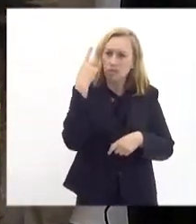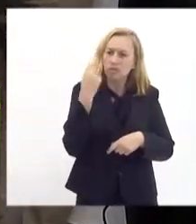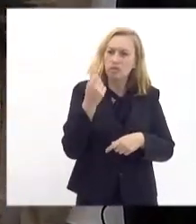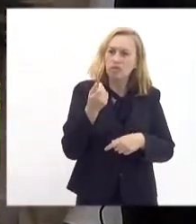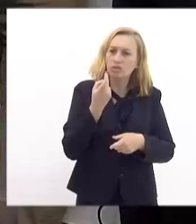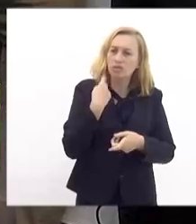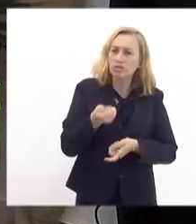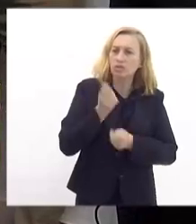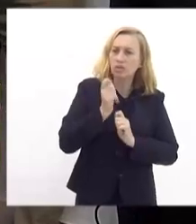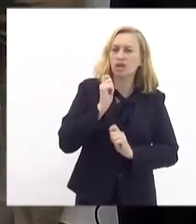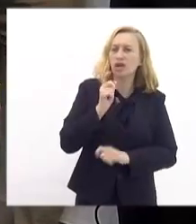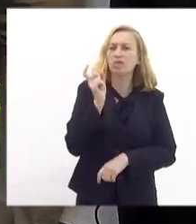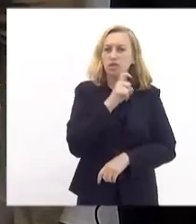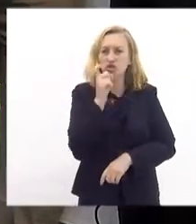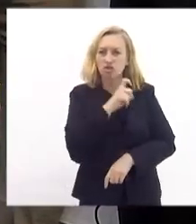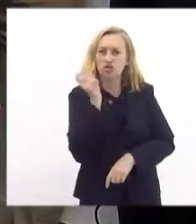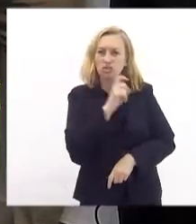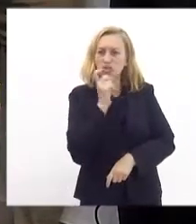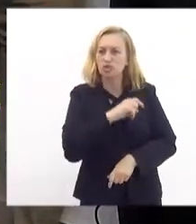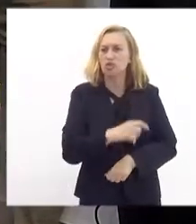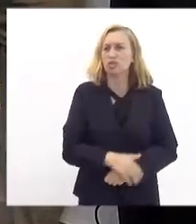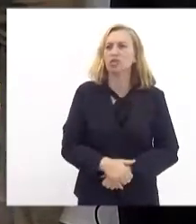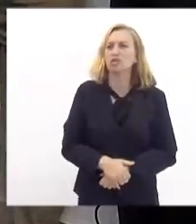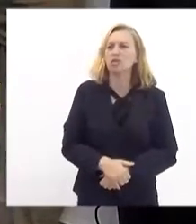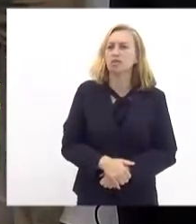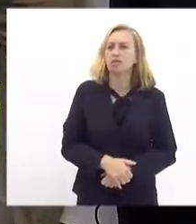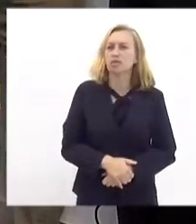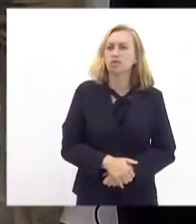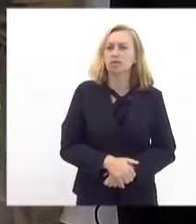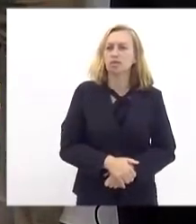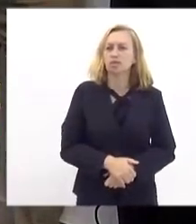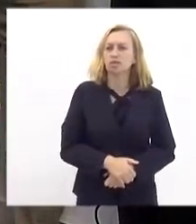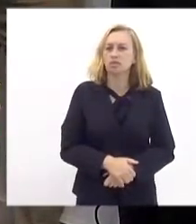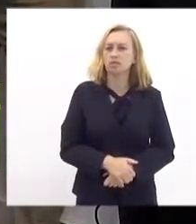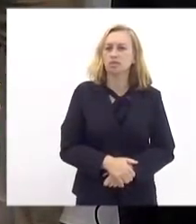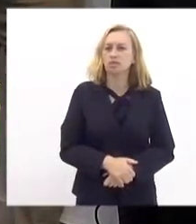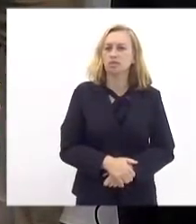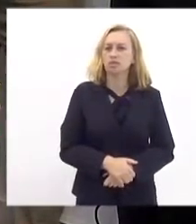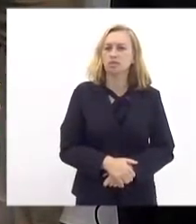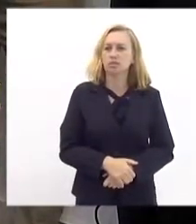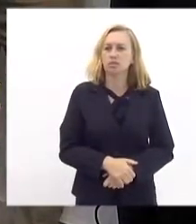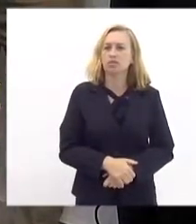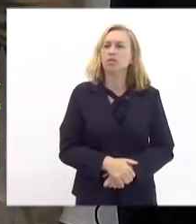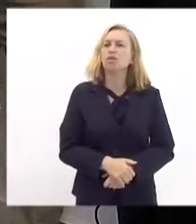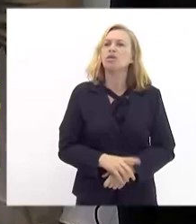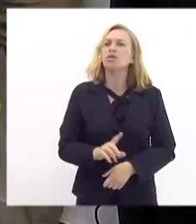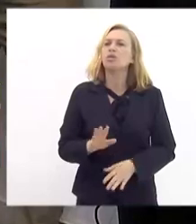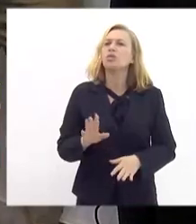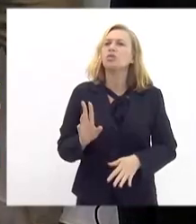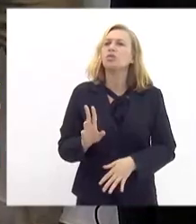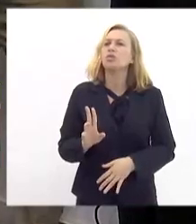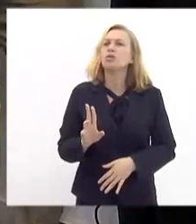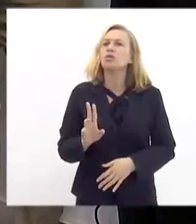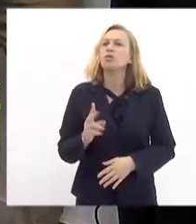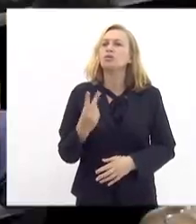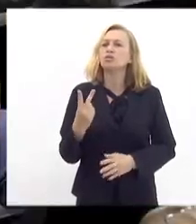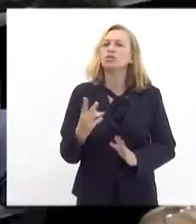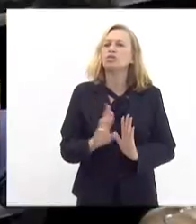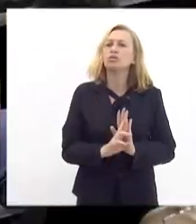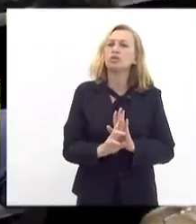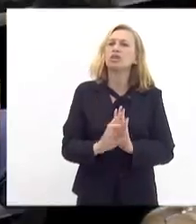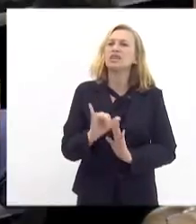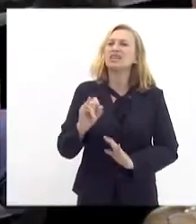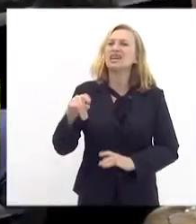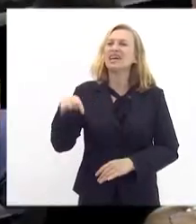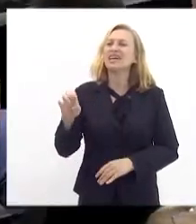É eu sei disso eu sei disso que é mentira você quer e olha só vamos ouvir que era o nome do eram dois representar